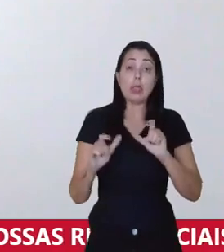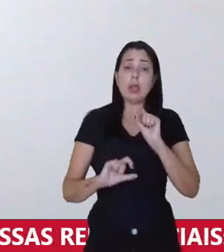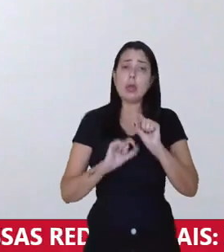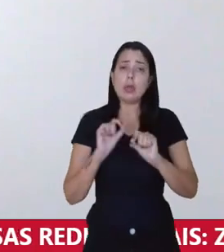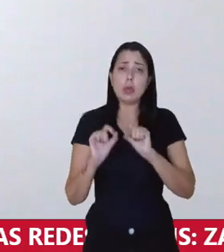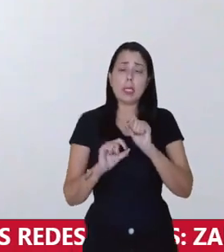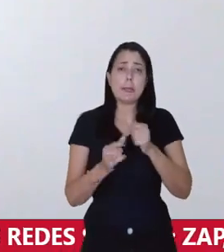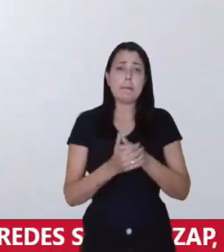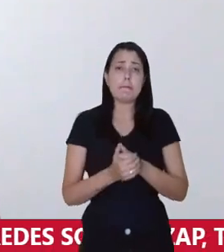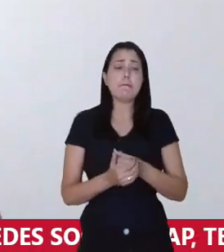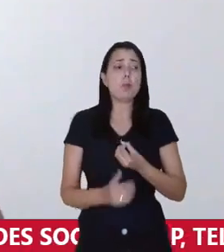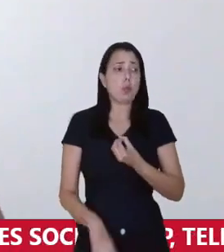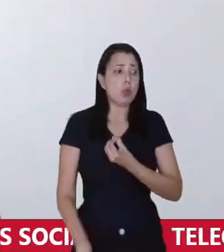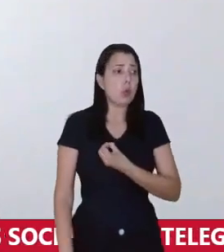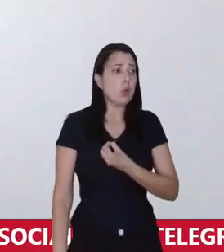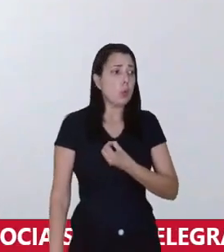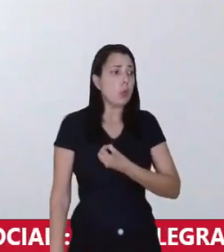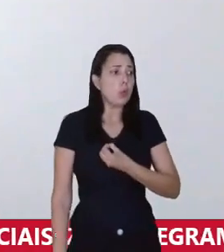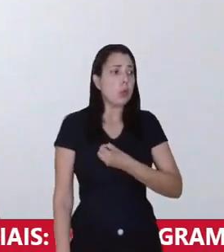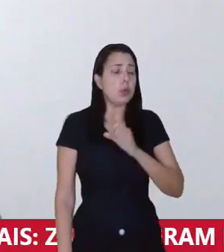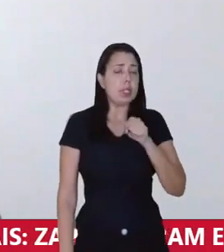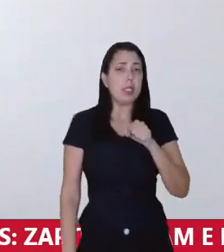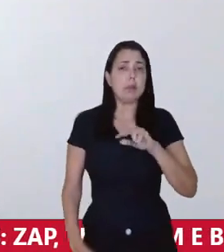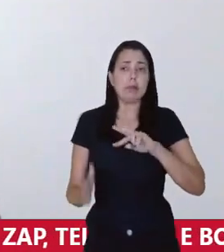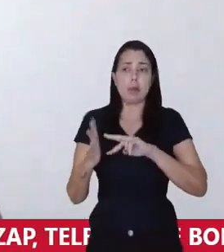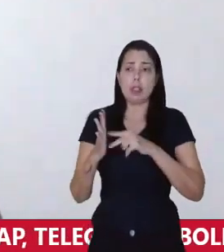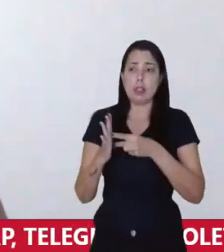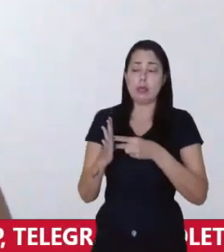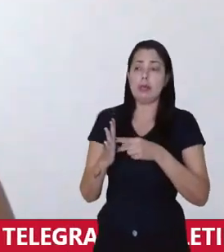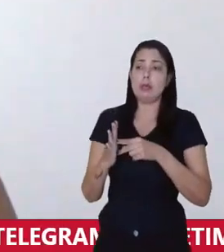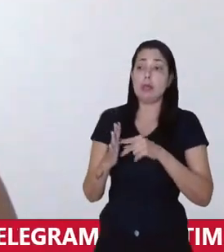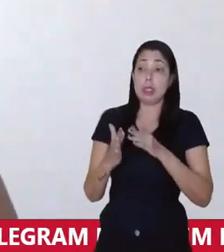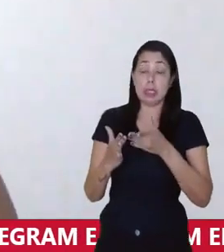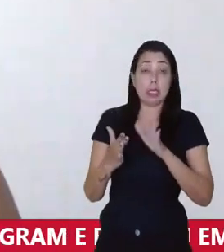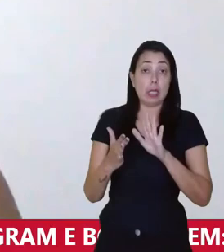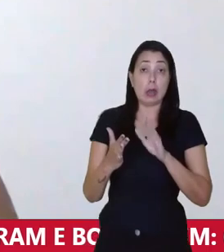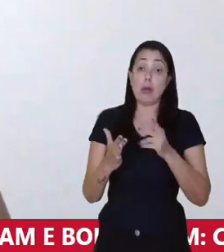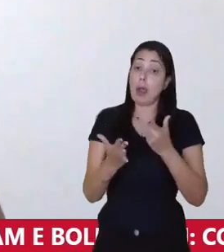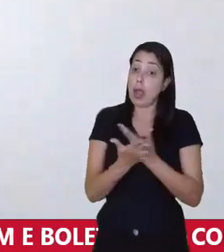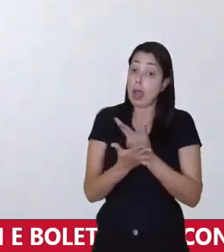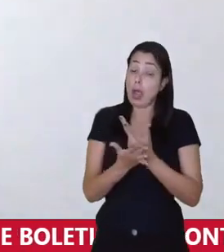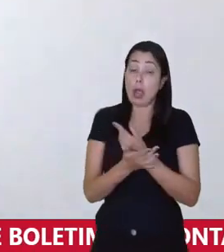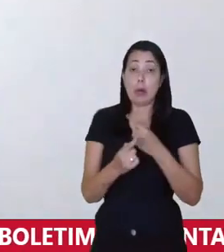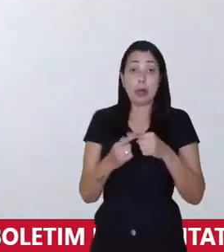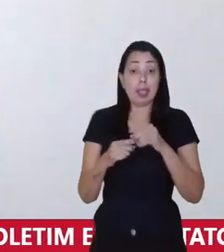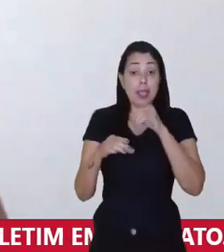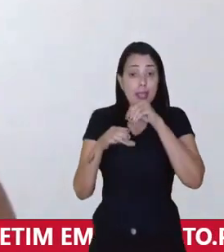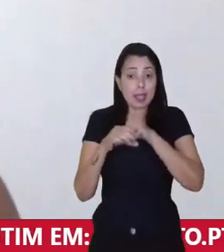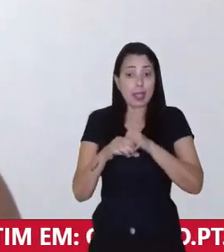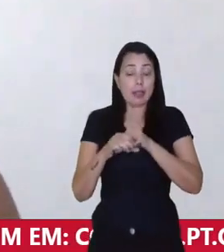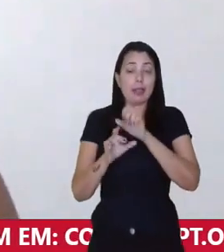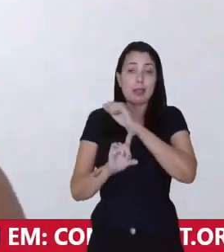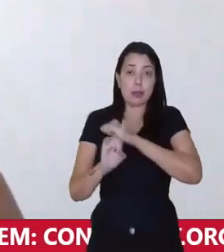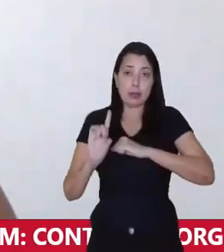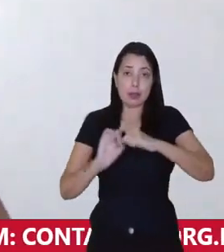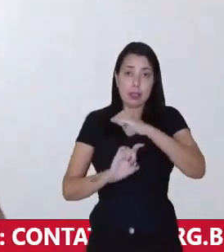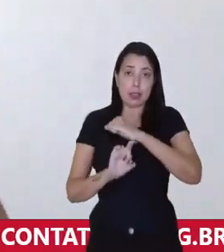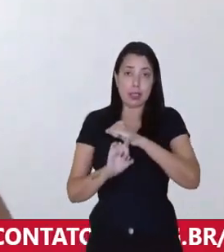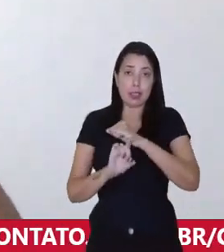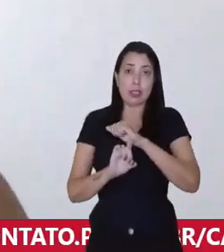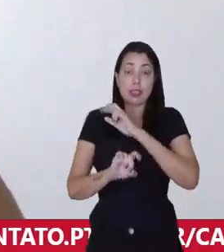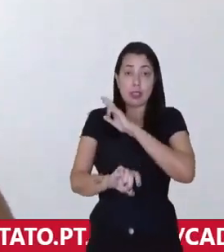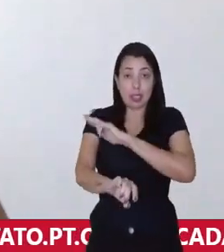o grande número, e um número bastante significativo, já diria, não suficiente, porque não é dentro dessa nossa sociedade